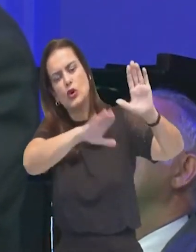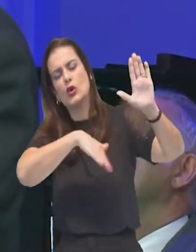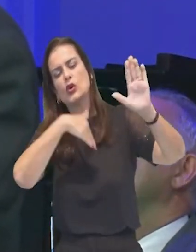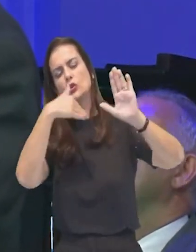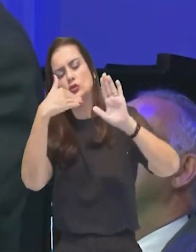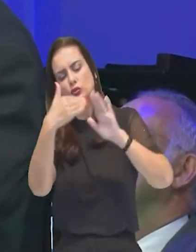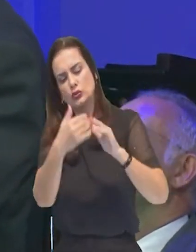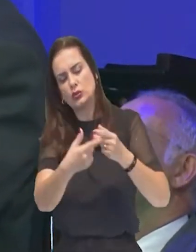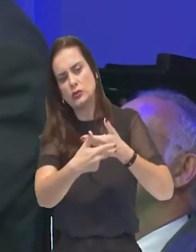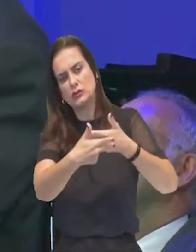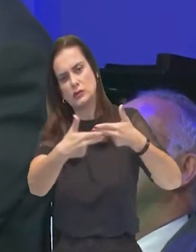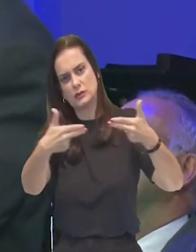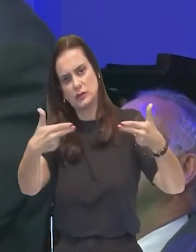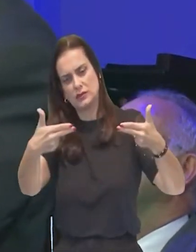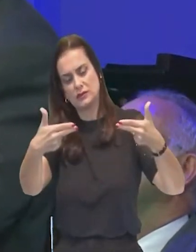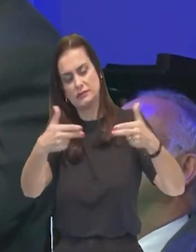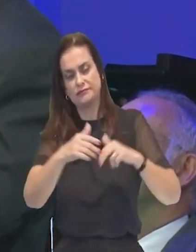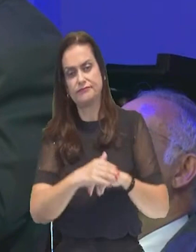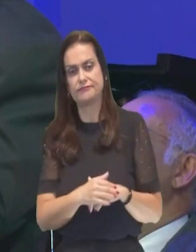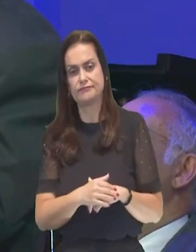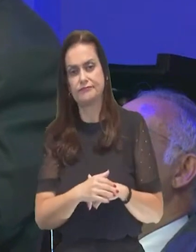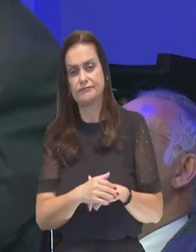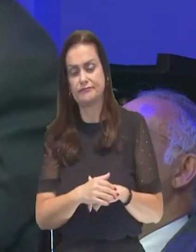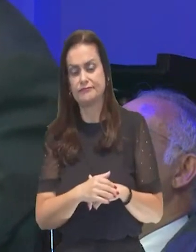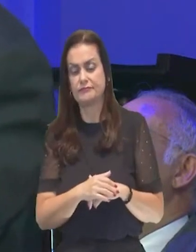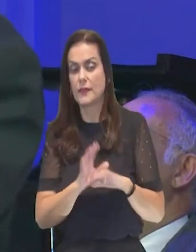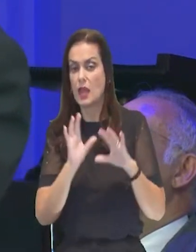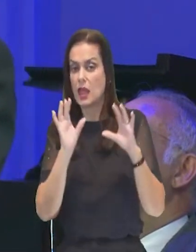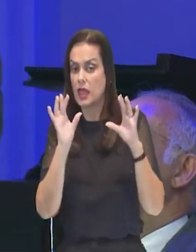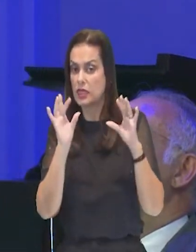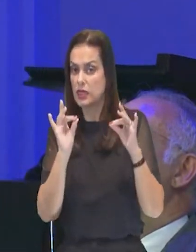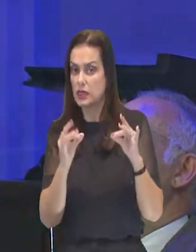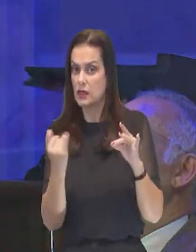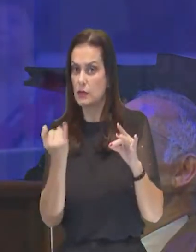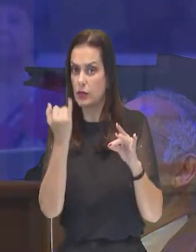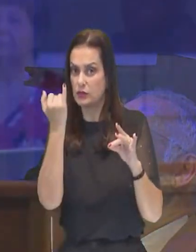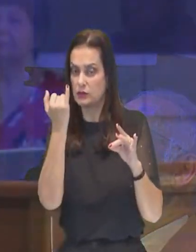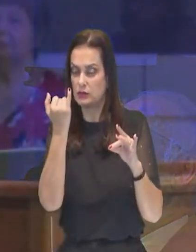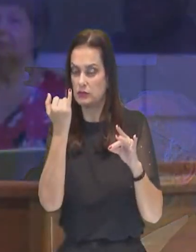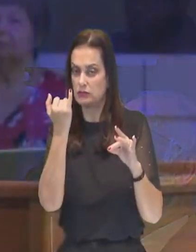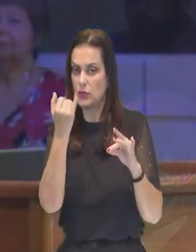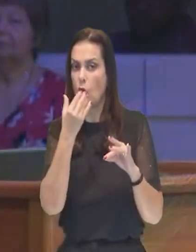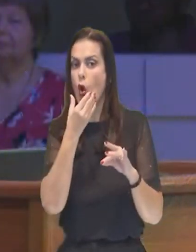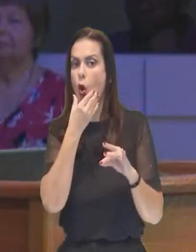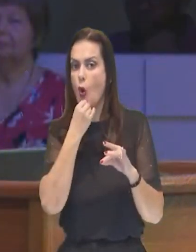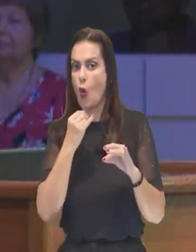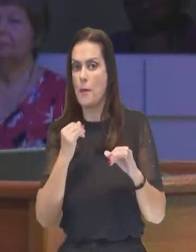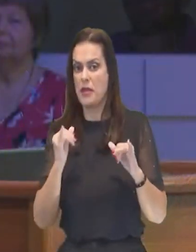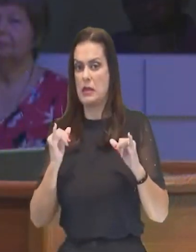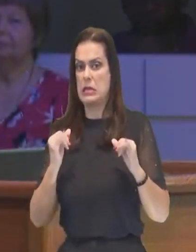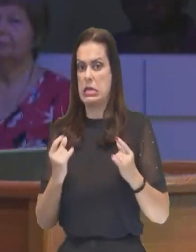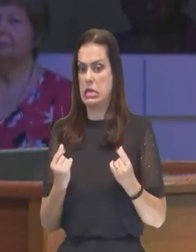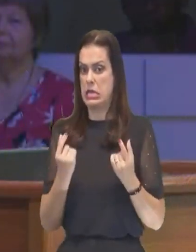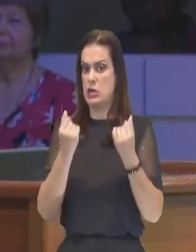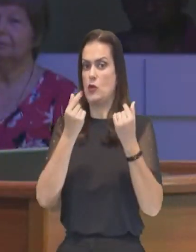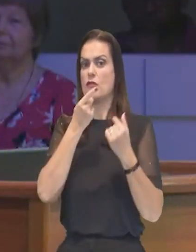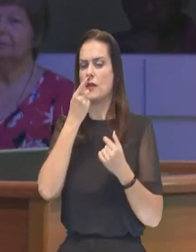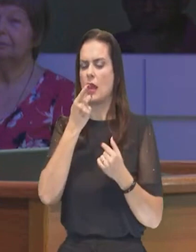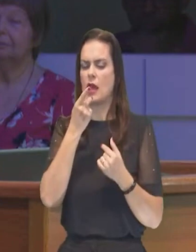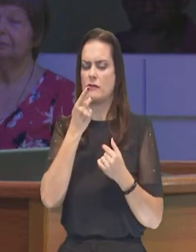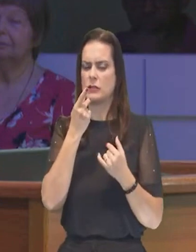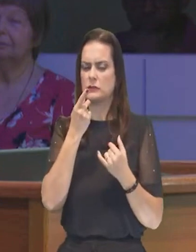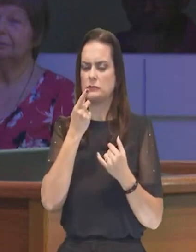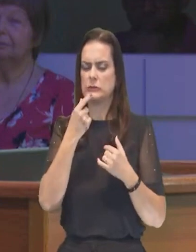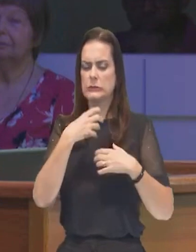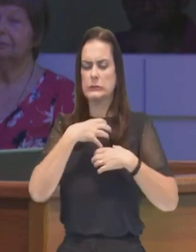os seus bens. E um detalhe: o homem rico até pensava em dizer à sua própria